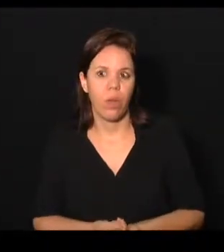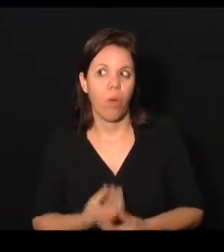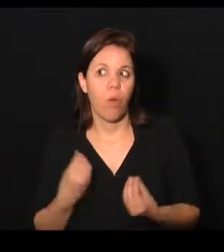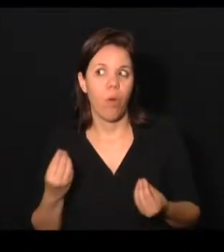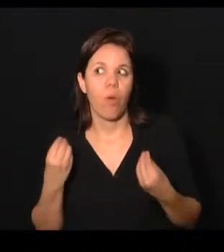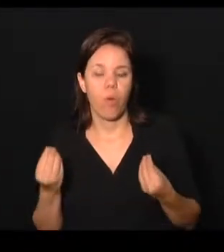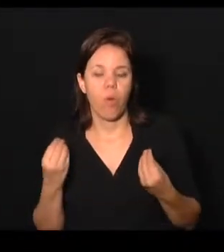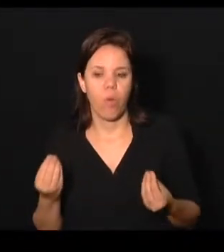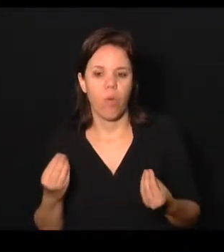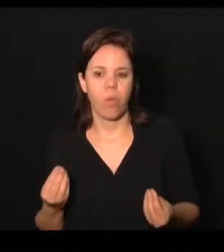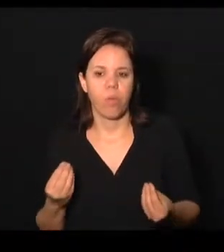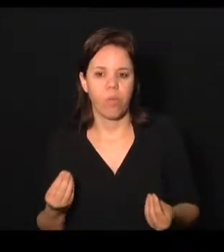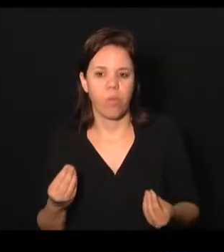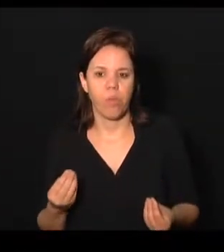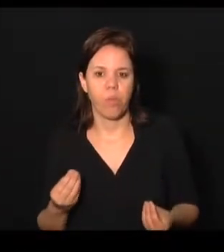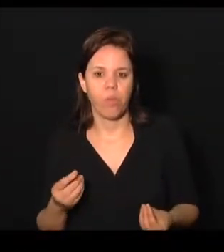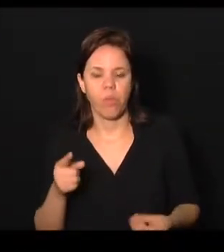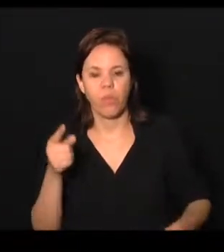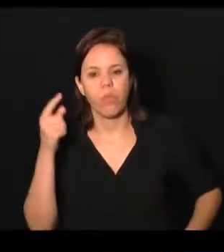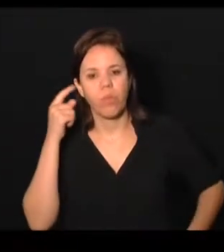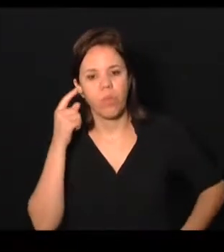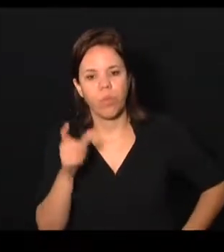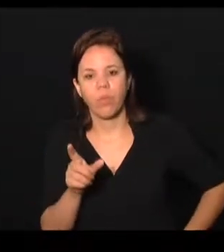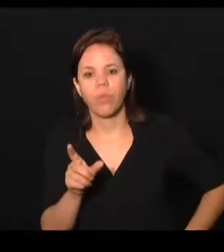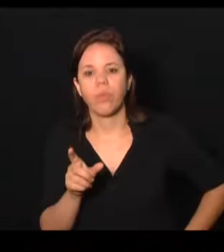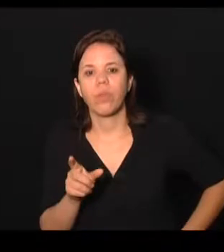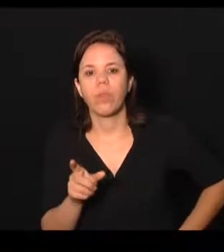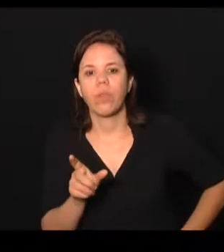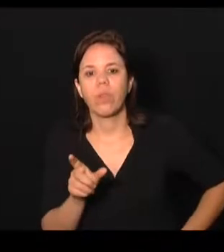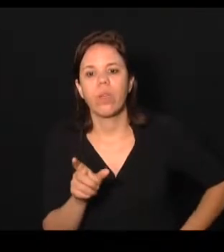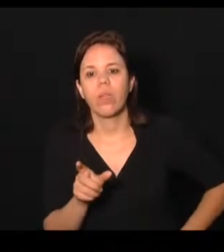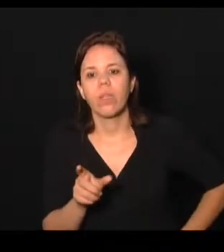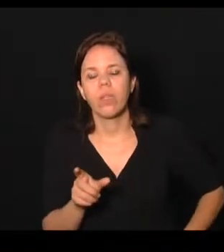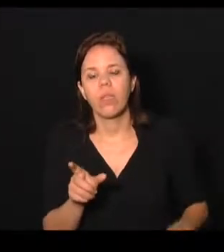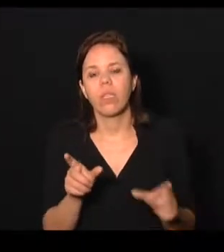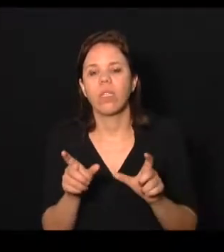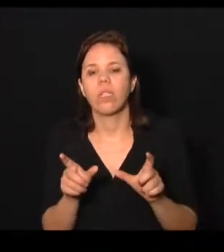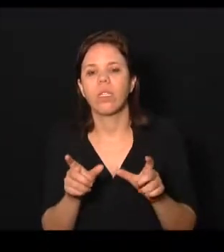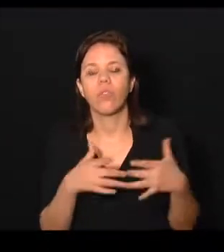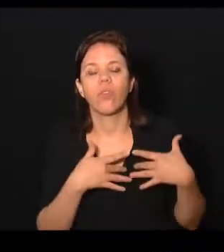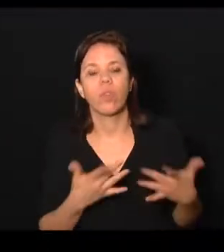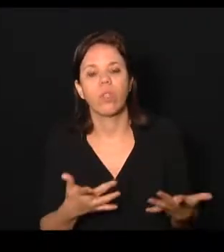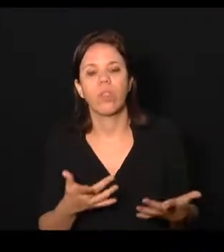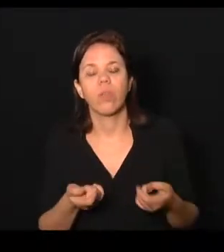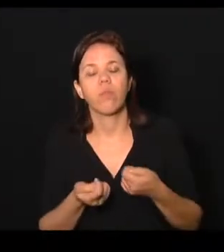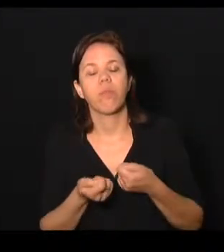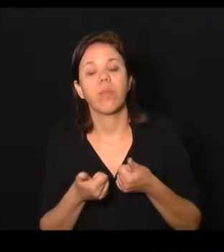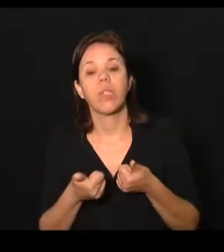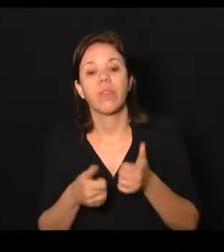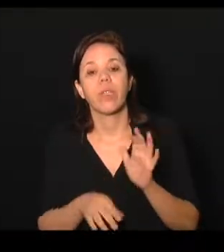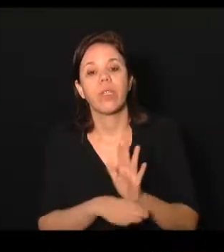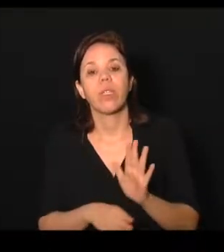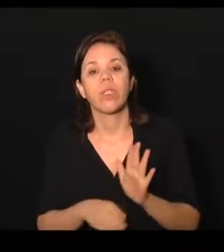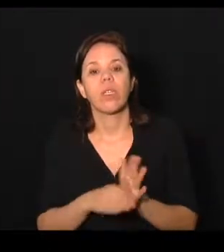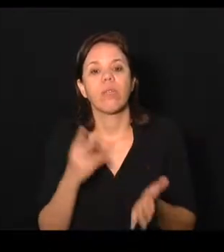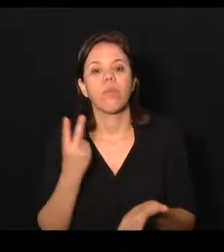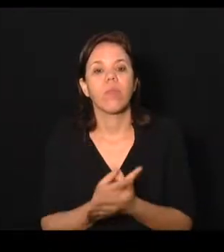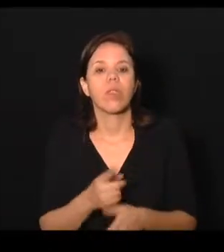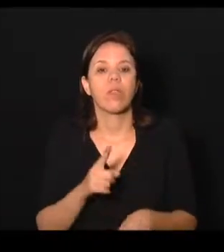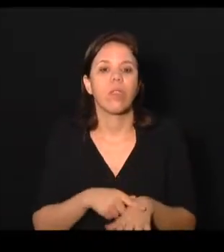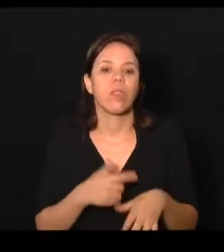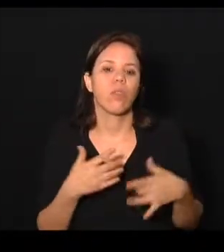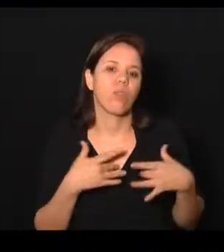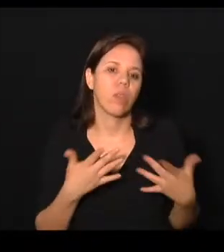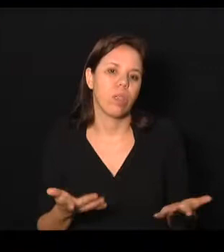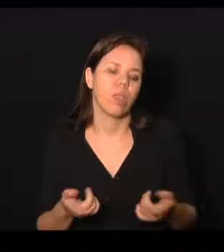intuito? Aí eu vou dizer para o senhor, a carteirinha de doação e os benefícios que essa carteirinha tem. Então, ao mesmo tempo que a gente dá